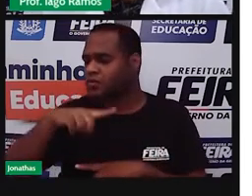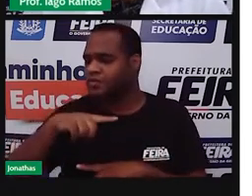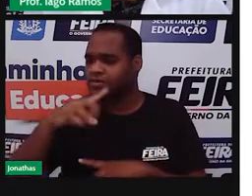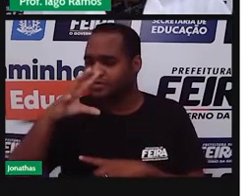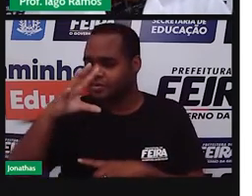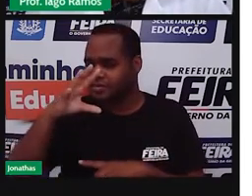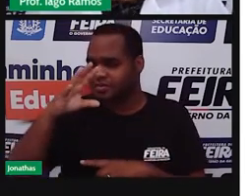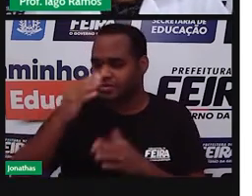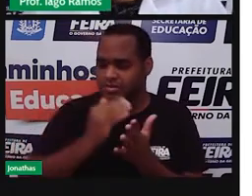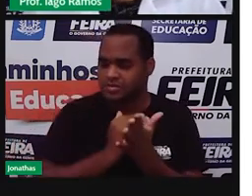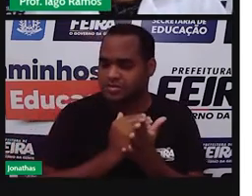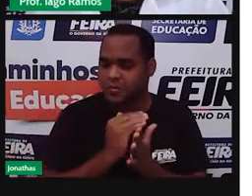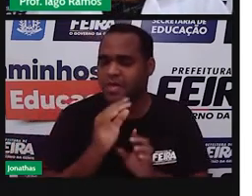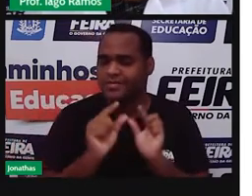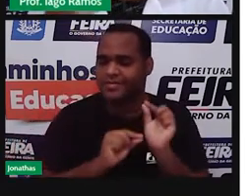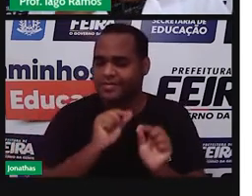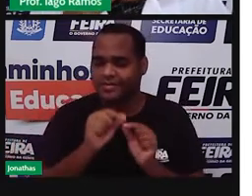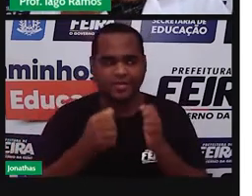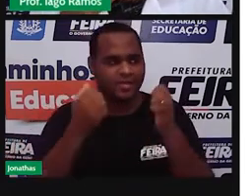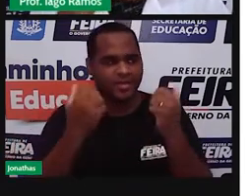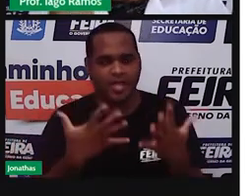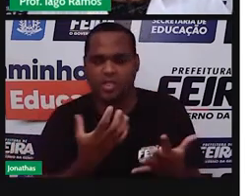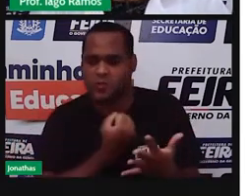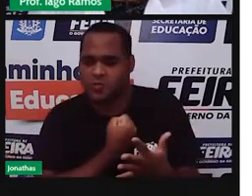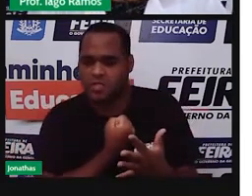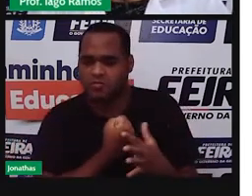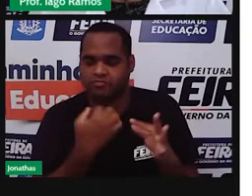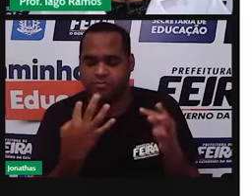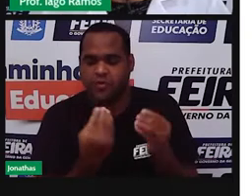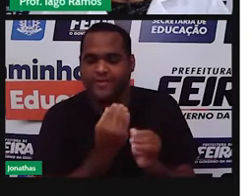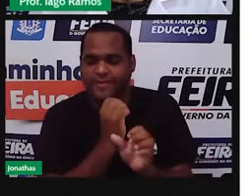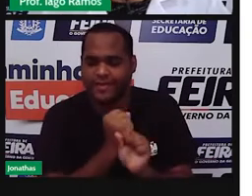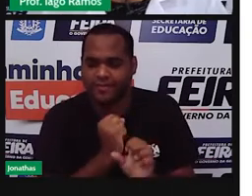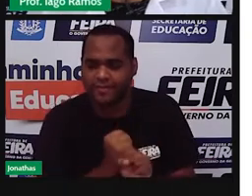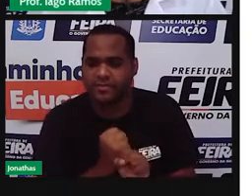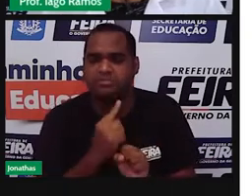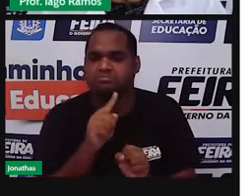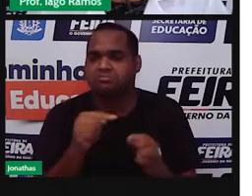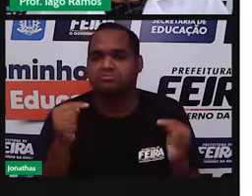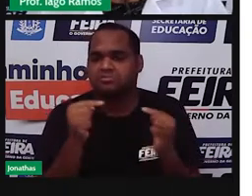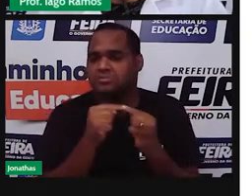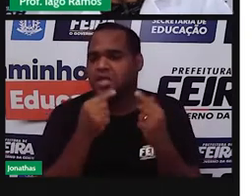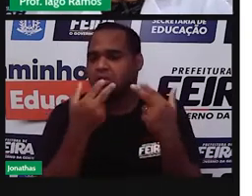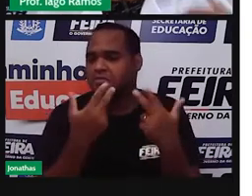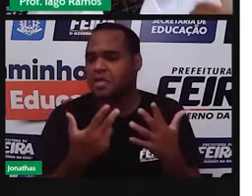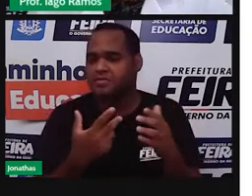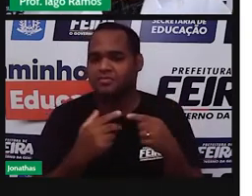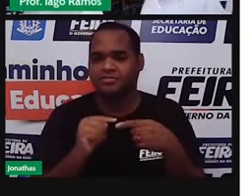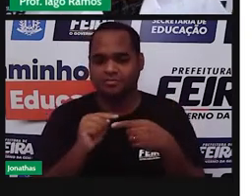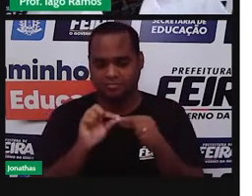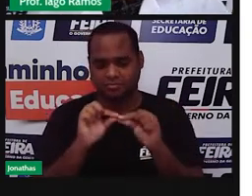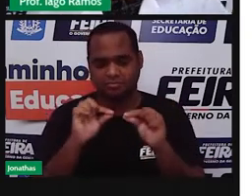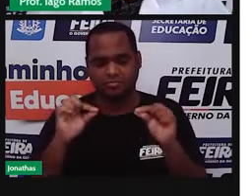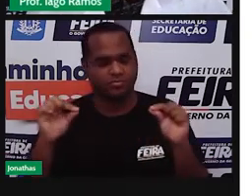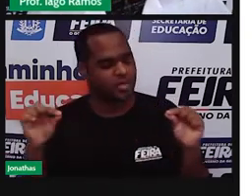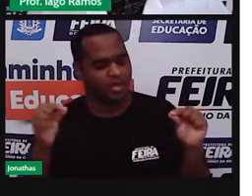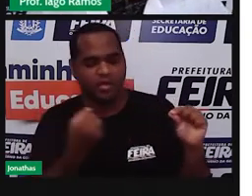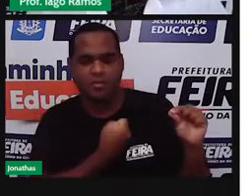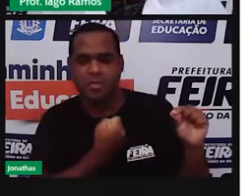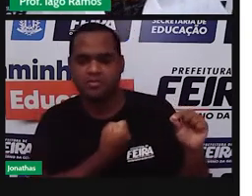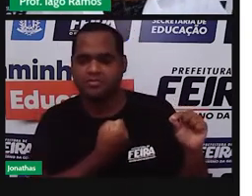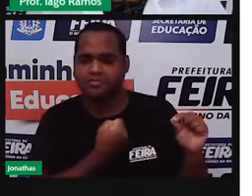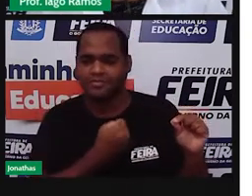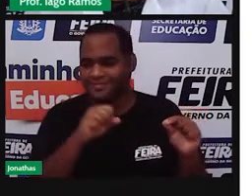começar a operar com números inteiros. Né? Inclusive olhando eles na reta numérica. Você lembra da nossa